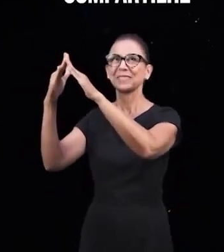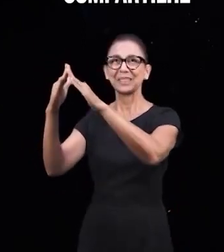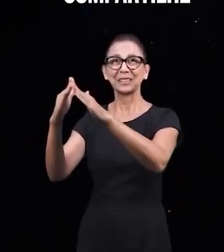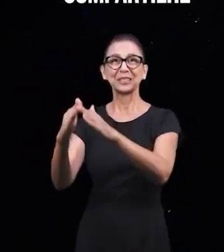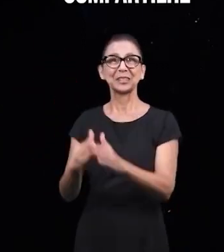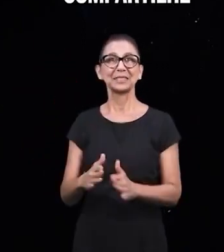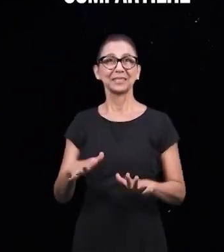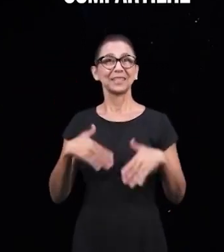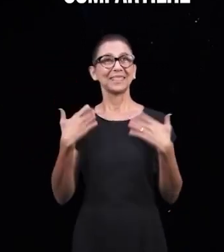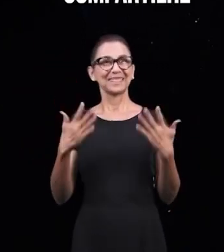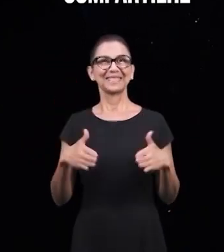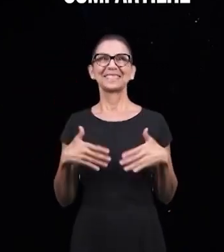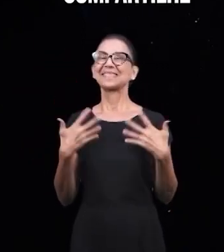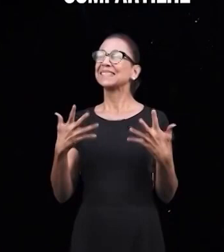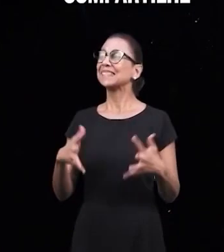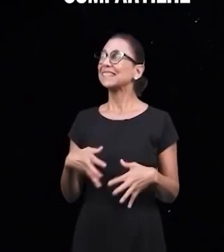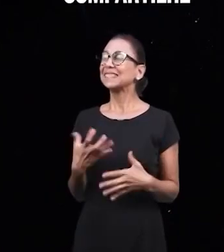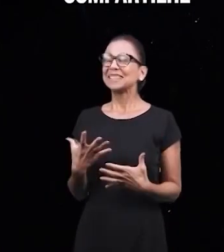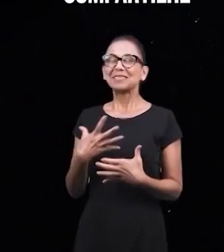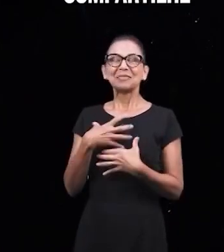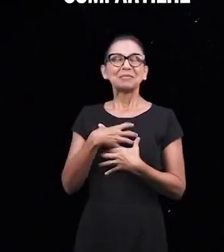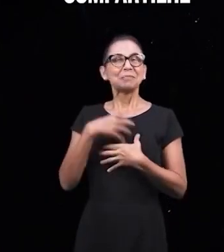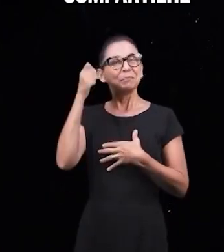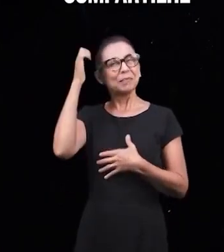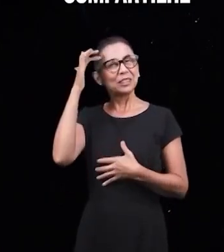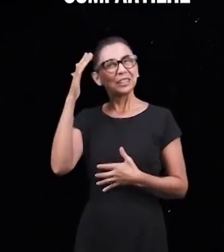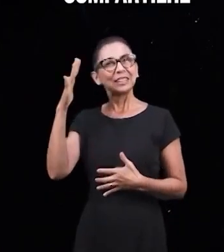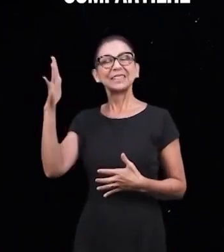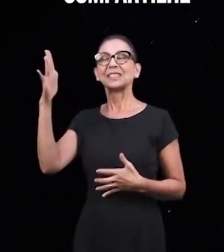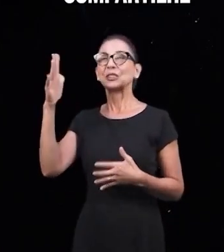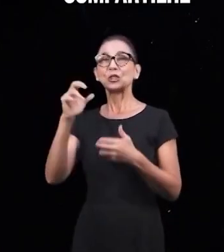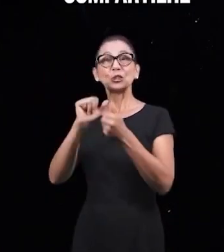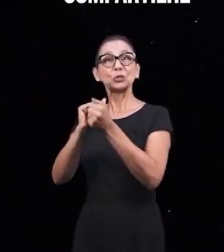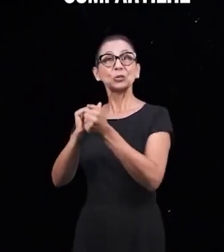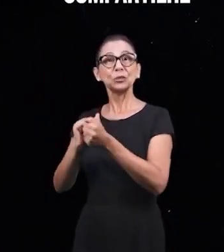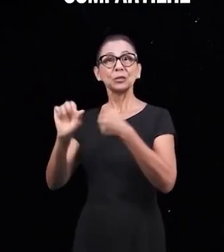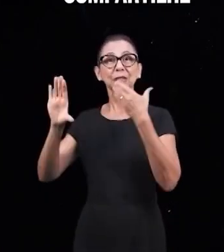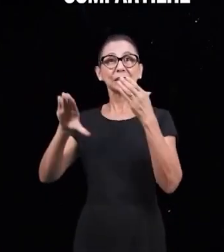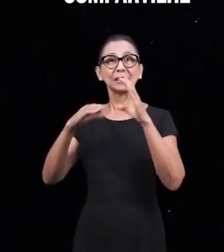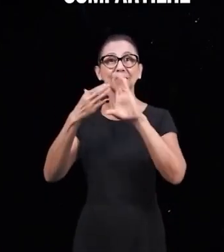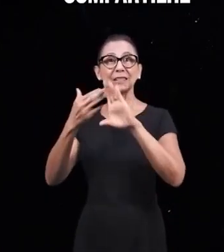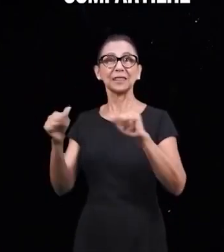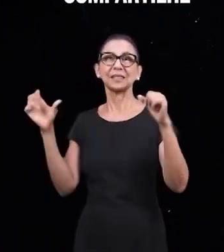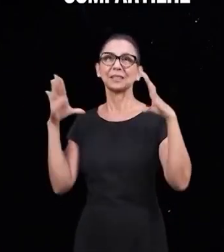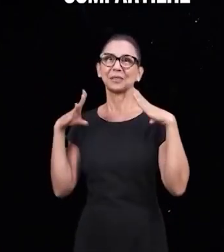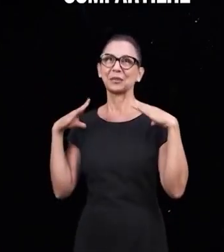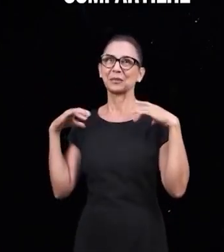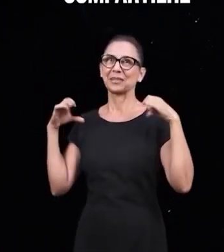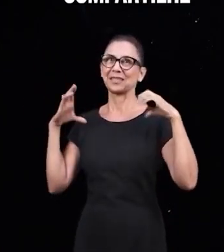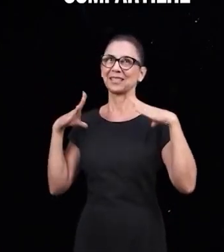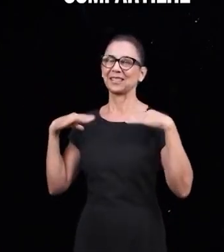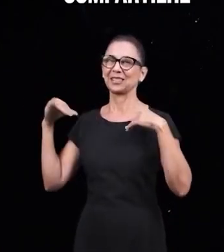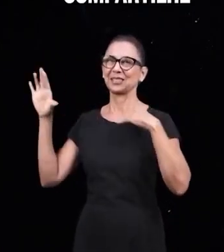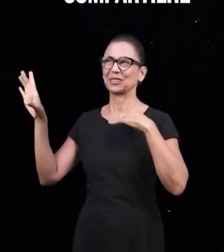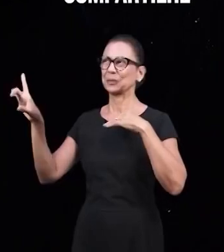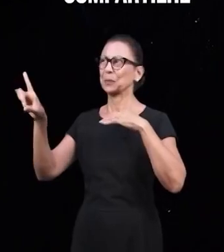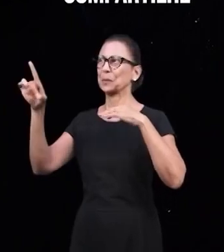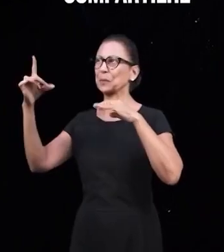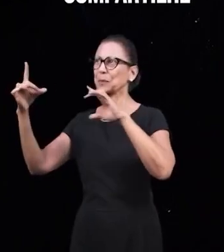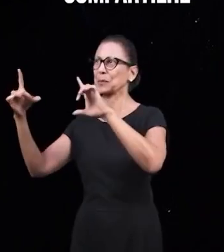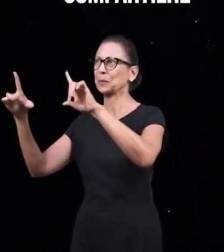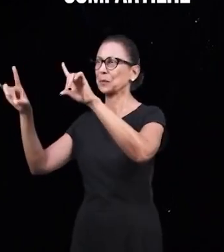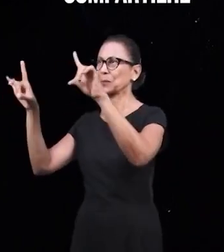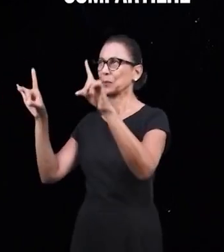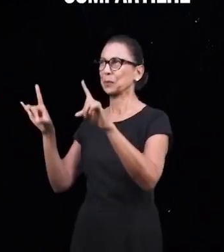morar. Oh, que gozo vou sentir com os anjos a cantar, pois com